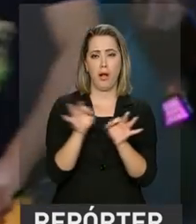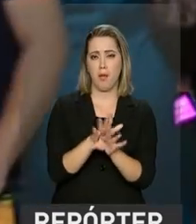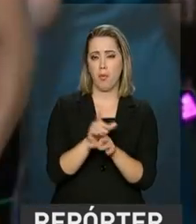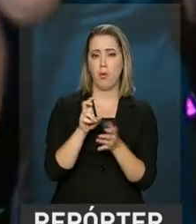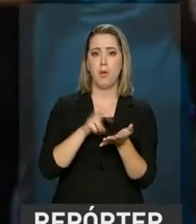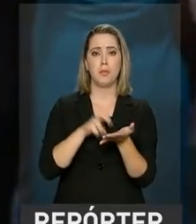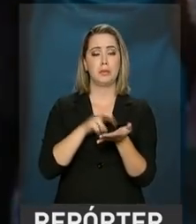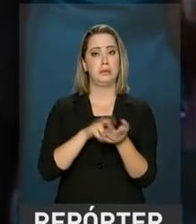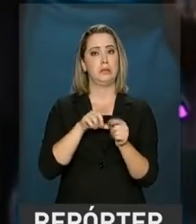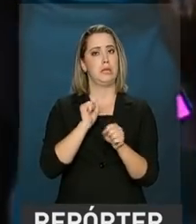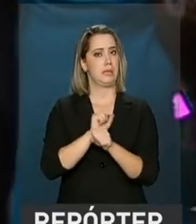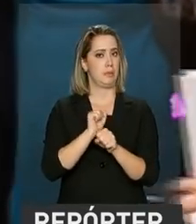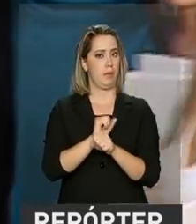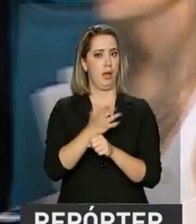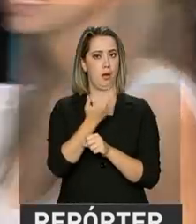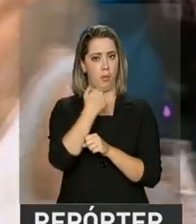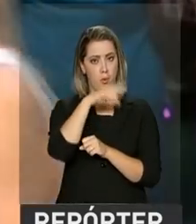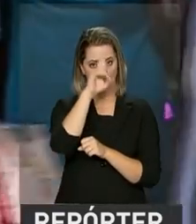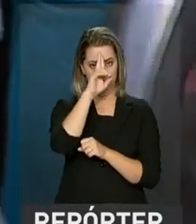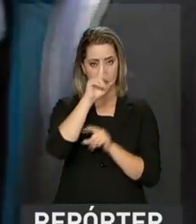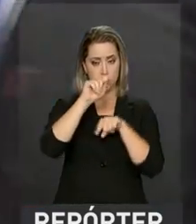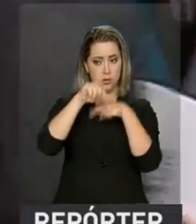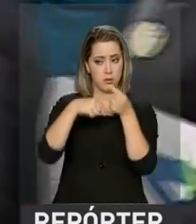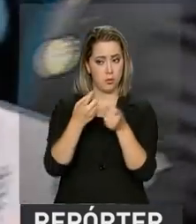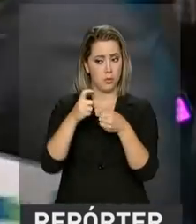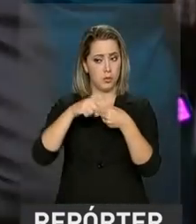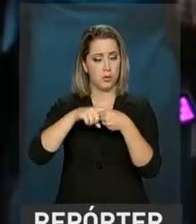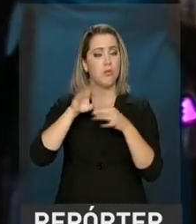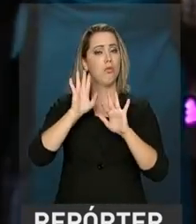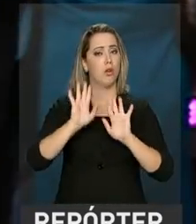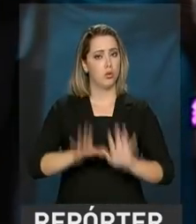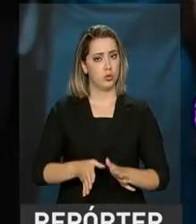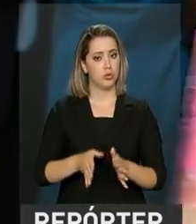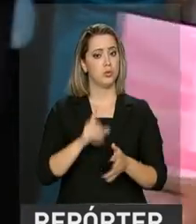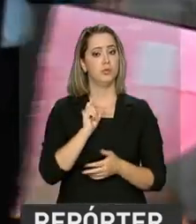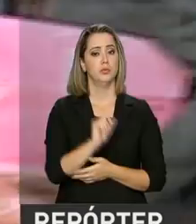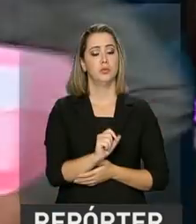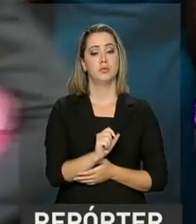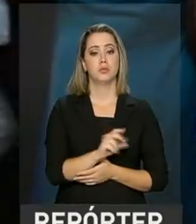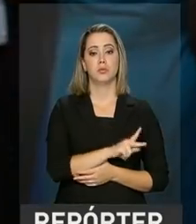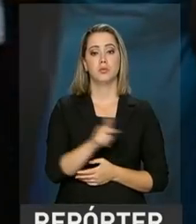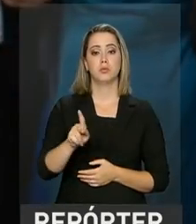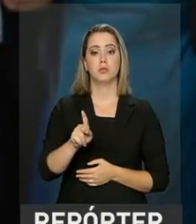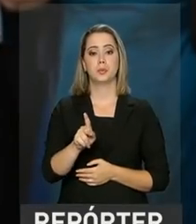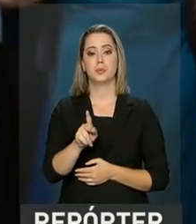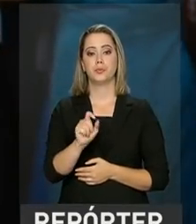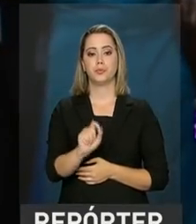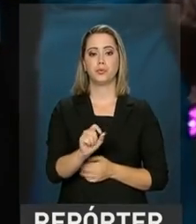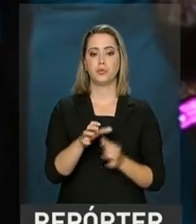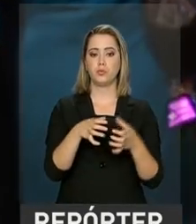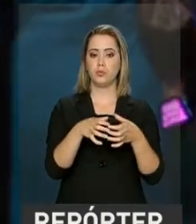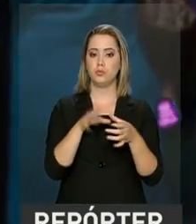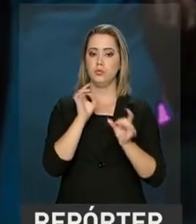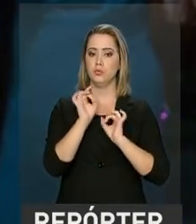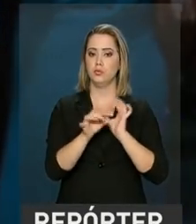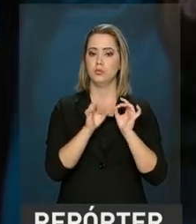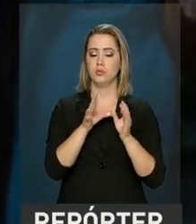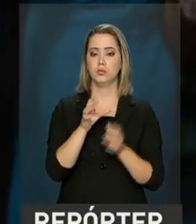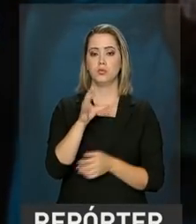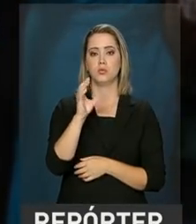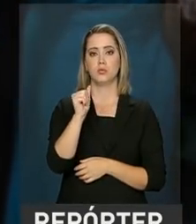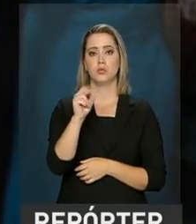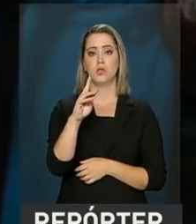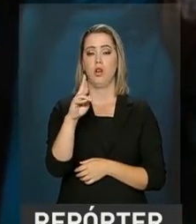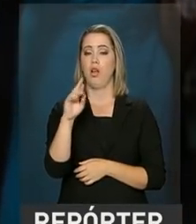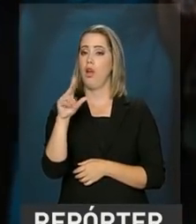interrupção na hora do almoço e a previsão é que ela volte a qualquer momento. O presidente da comissão, deputado Carlos